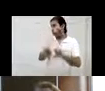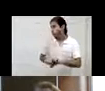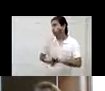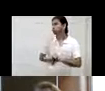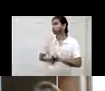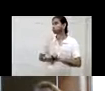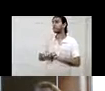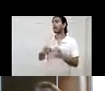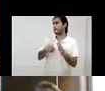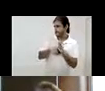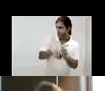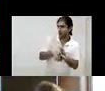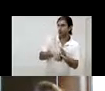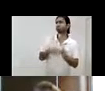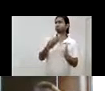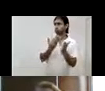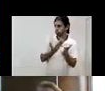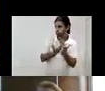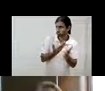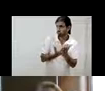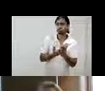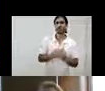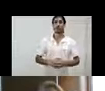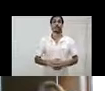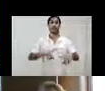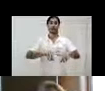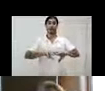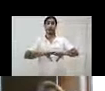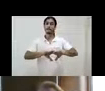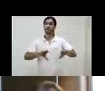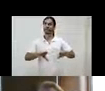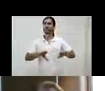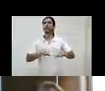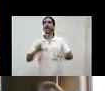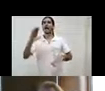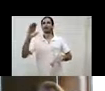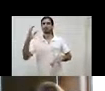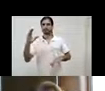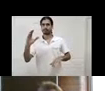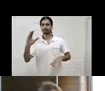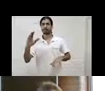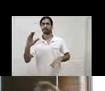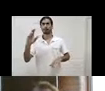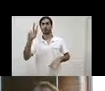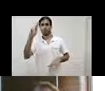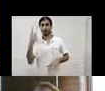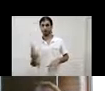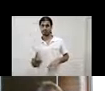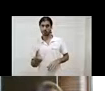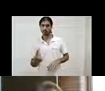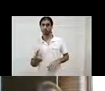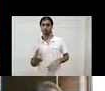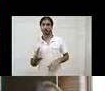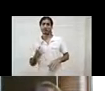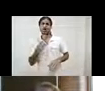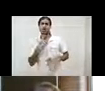comitê de ética, assim como as ciências sociais, específico, que respeite as características, as